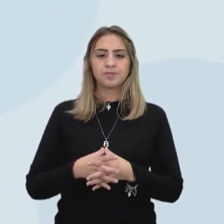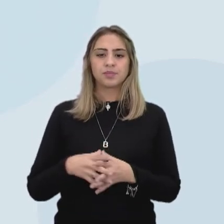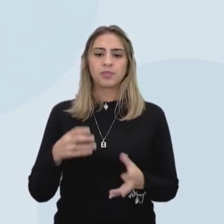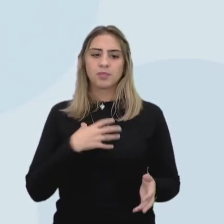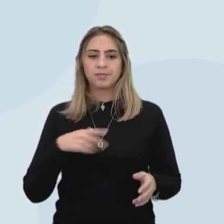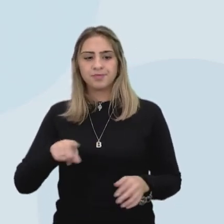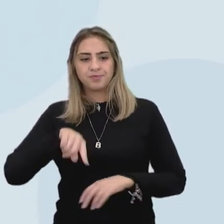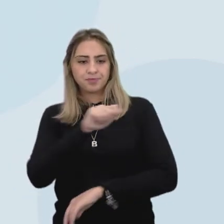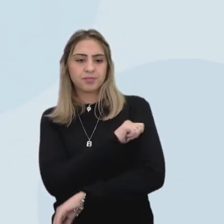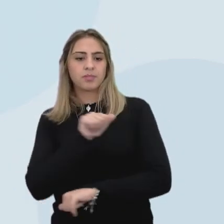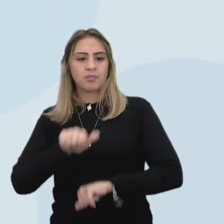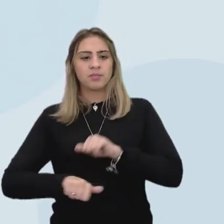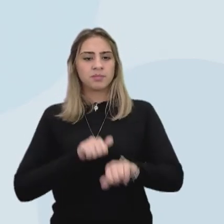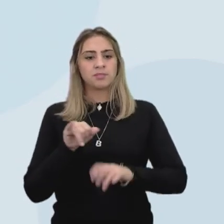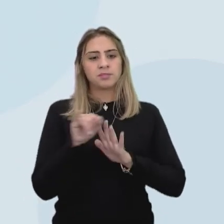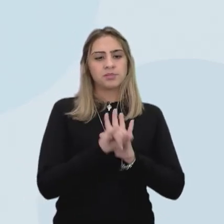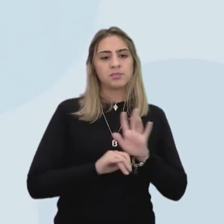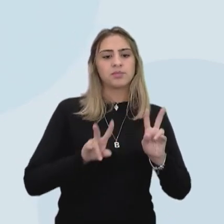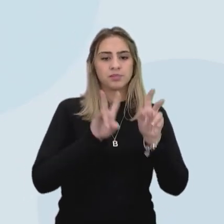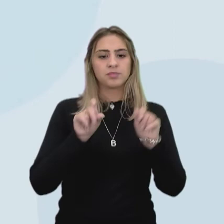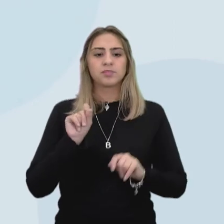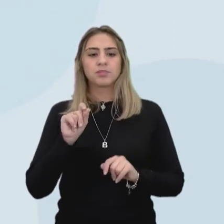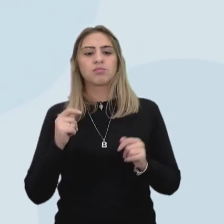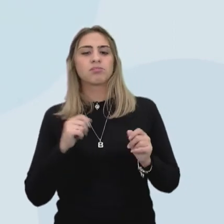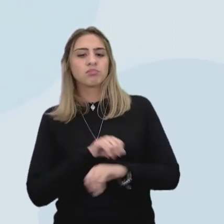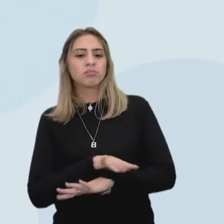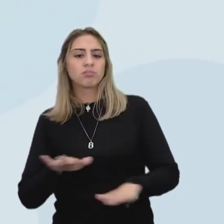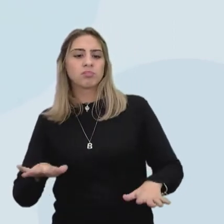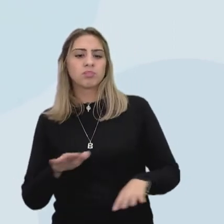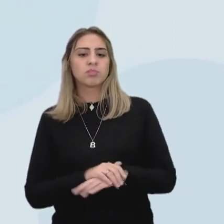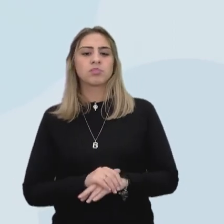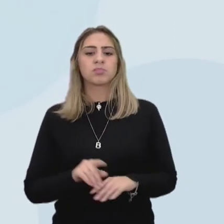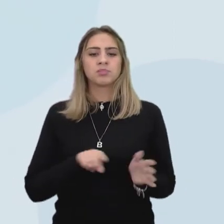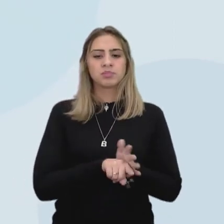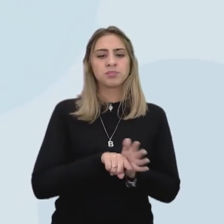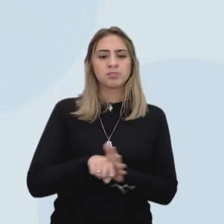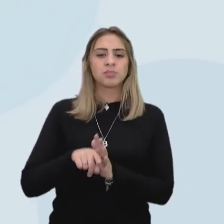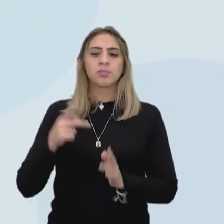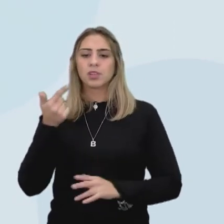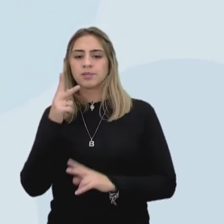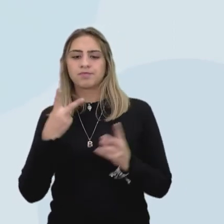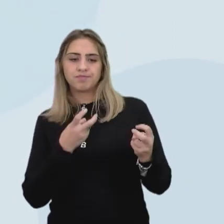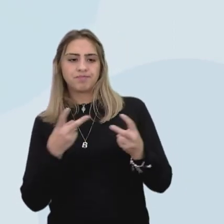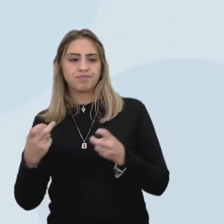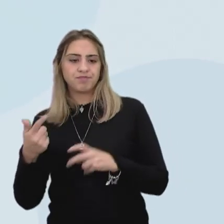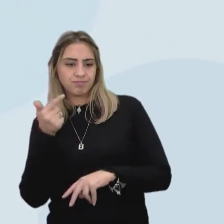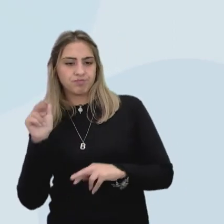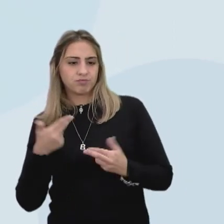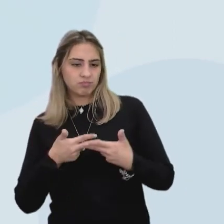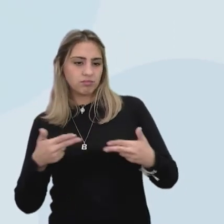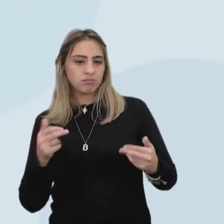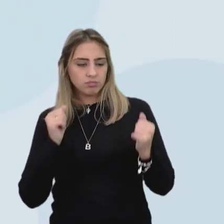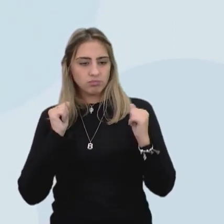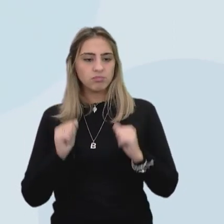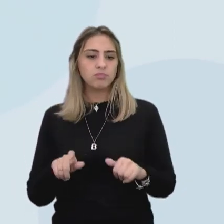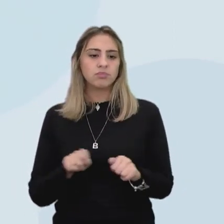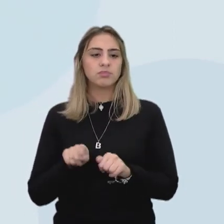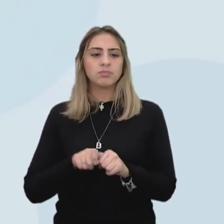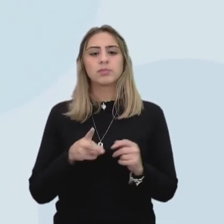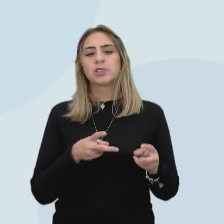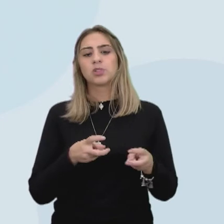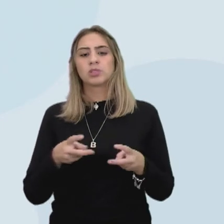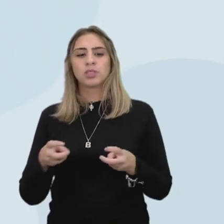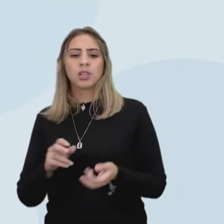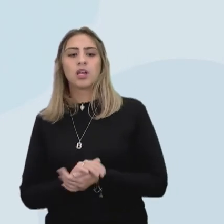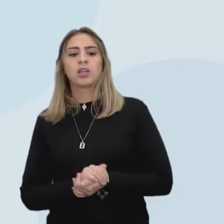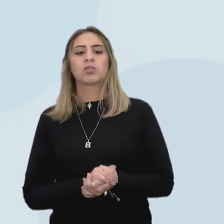que os estudantes troquem impressões sobre o que foi compartilhado, levantando outros aspectos que poderiam ser considerados